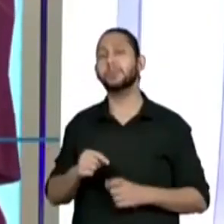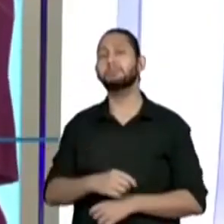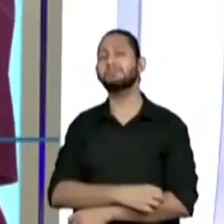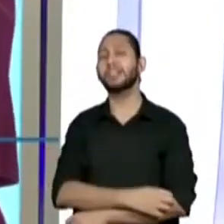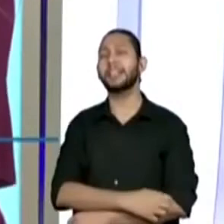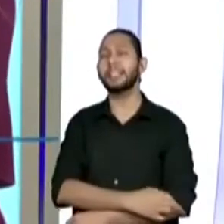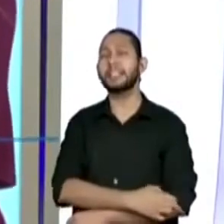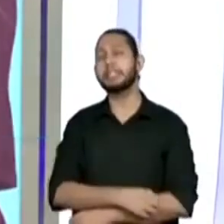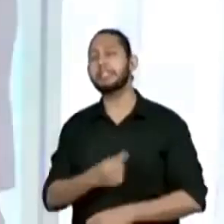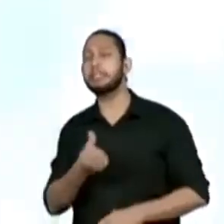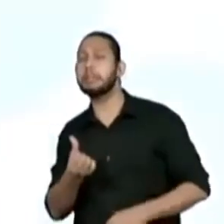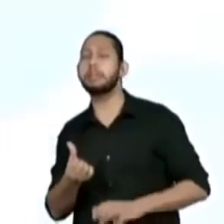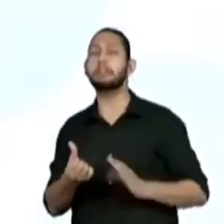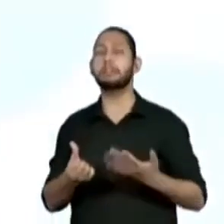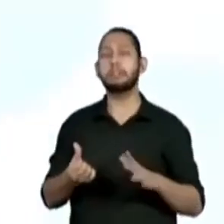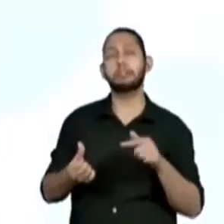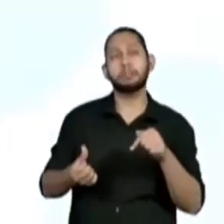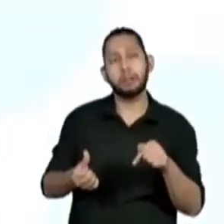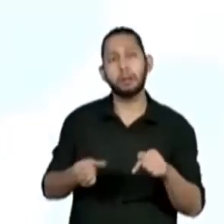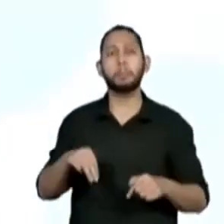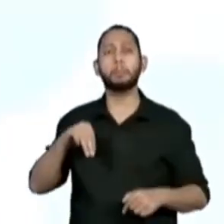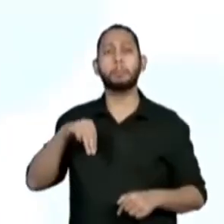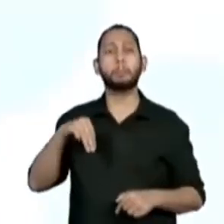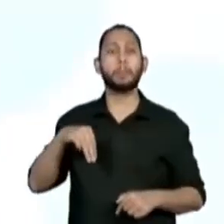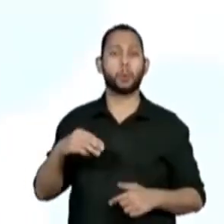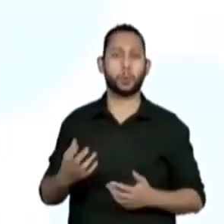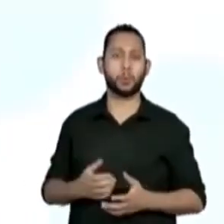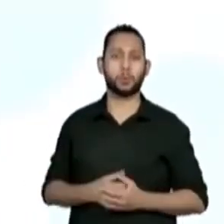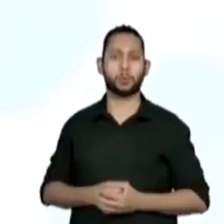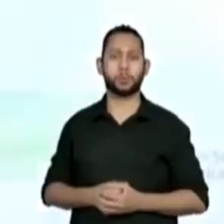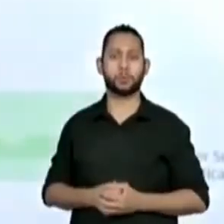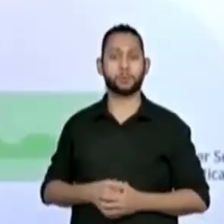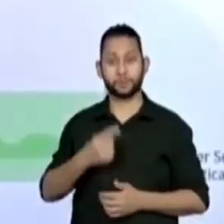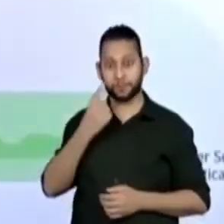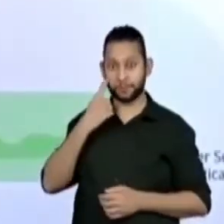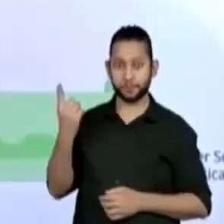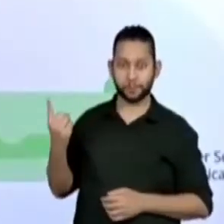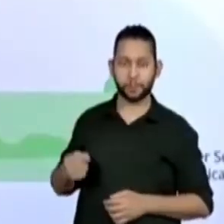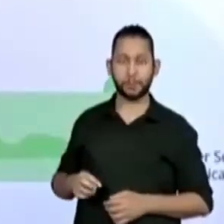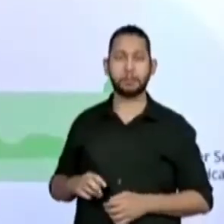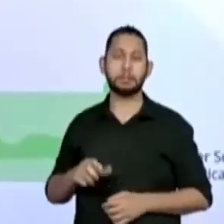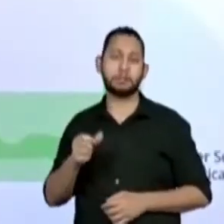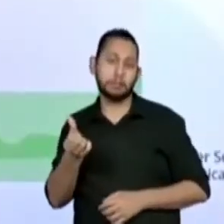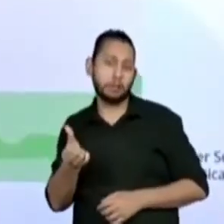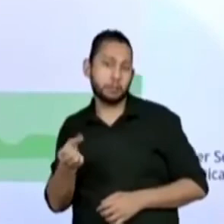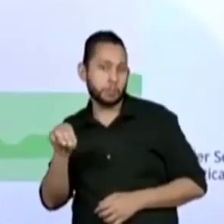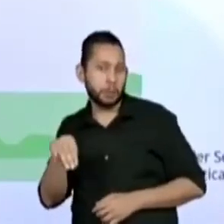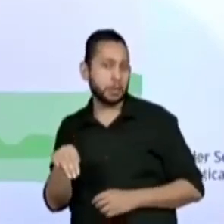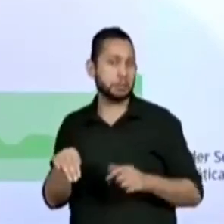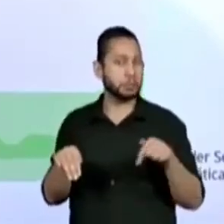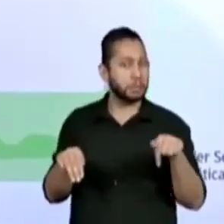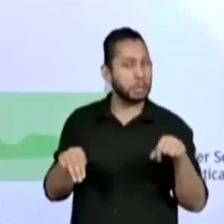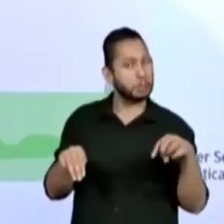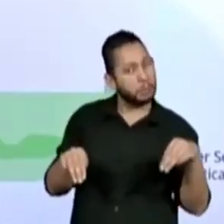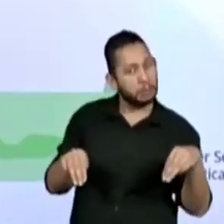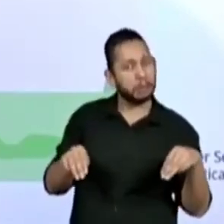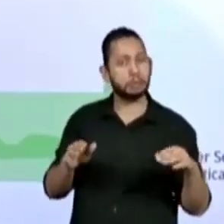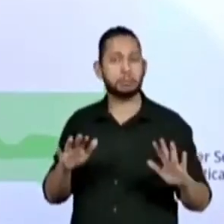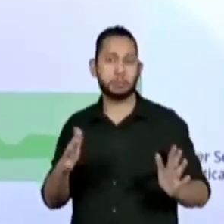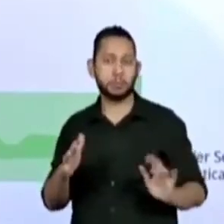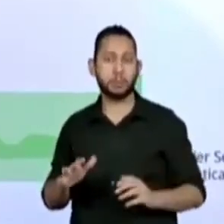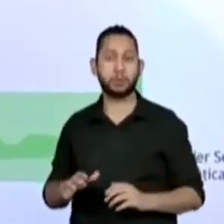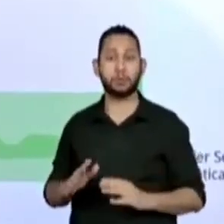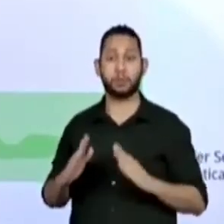6 a 7 metros. É isso mesmo. Então vamos lá, olhando aqui nosso desenho. A nossa casa tem em torno de 4 metros, a nossa árvore passa